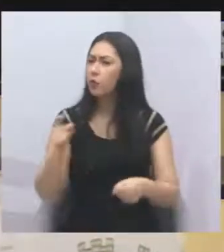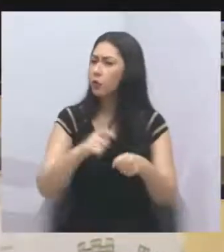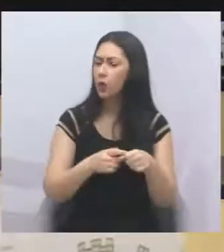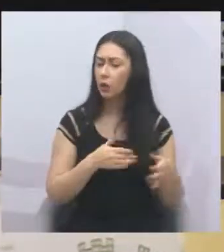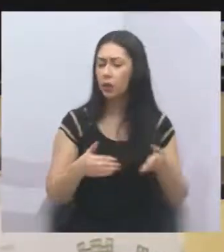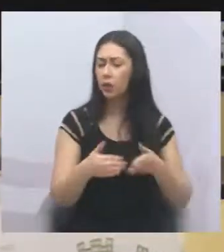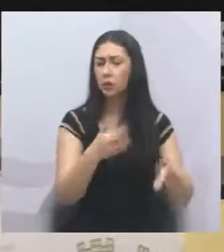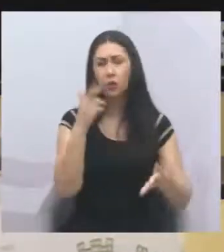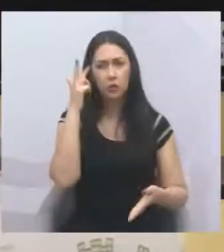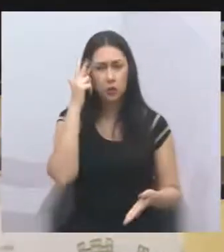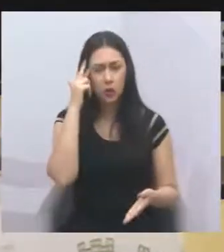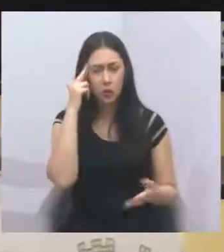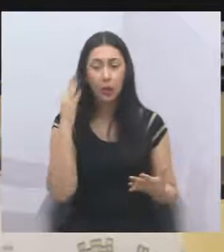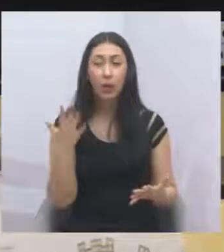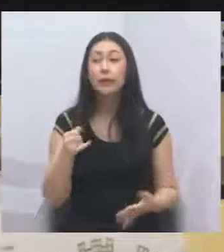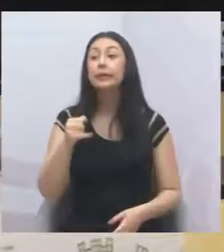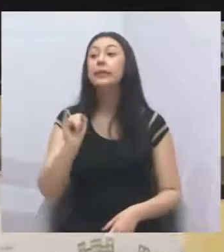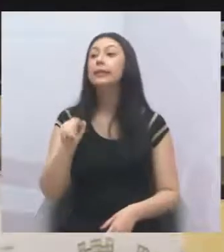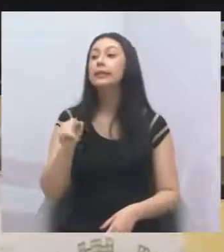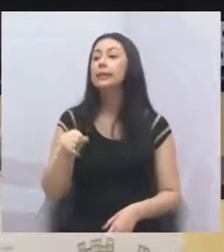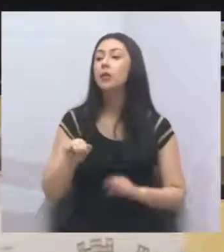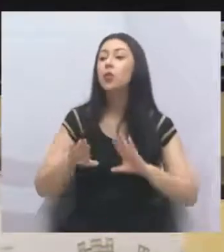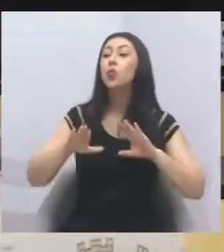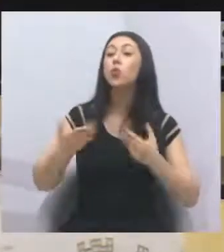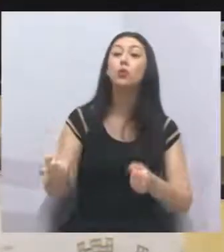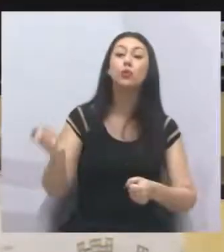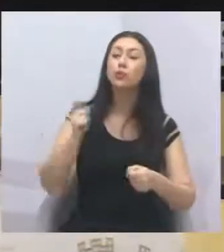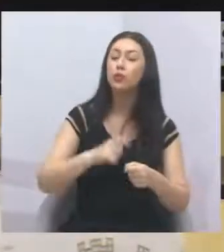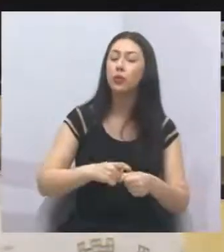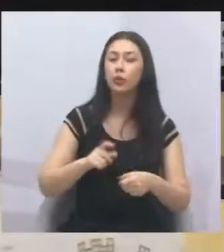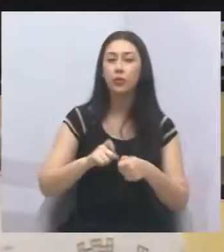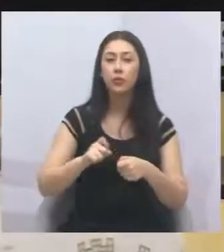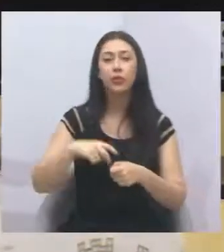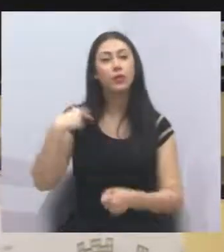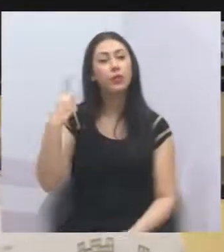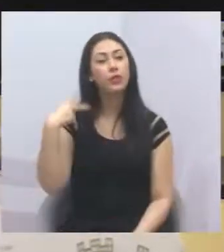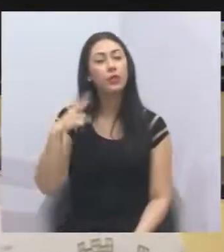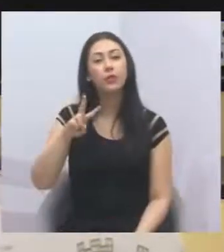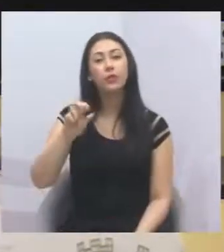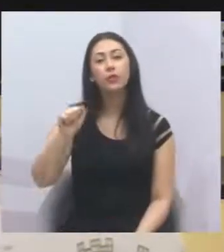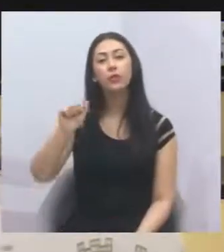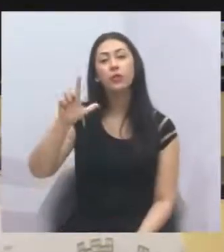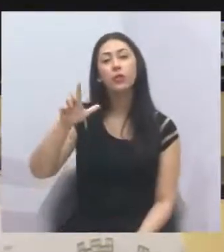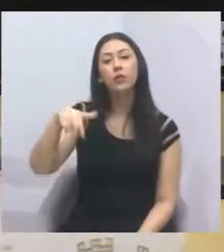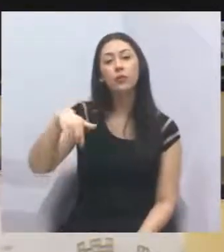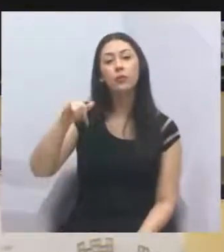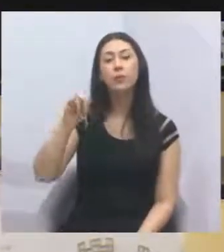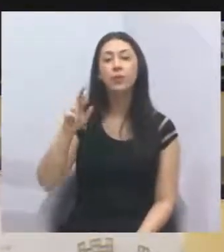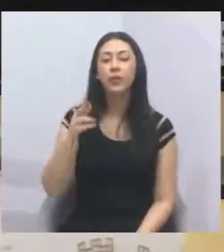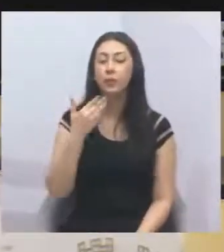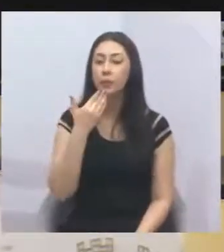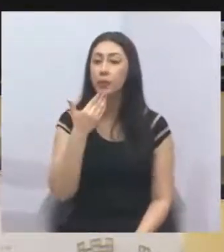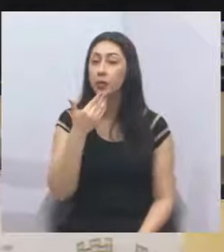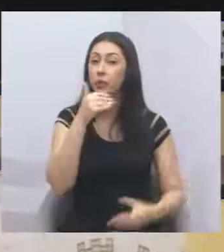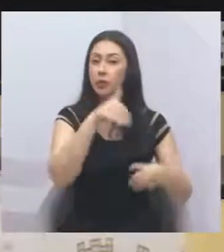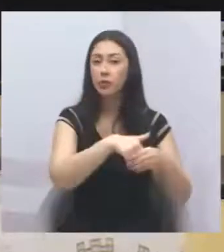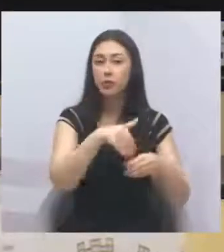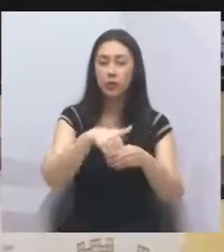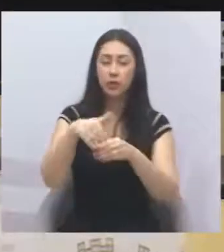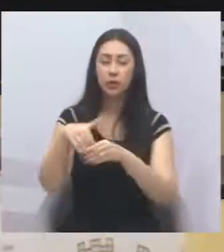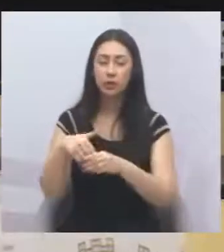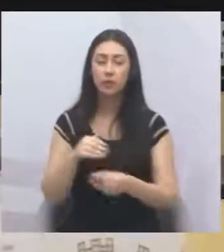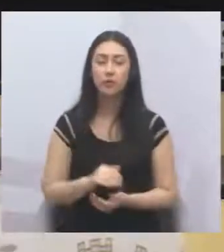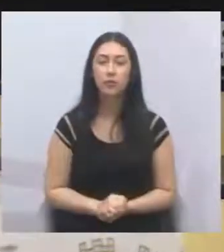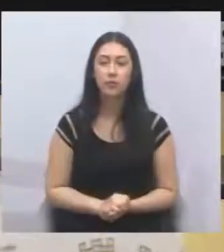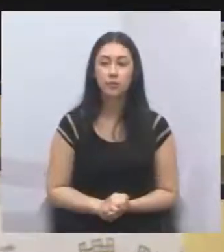SIM? Em caso positivo, qual a data prevista? A autoria, vereador Valmir do Parque Meia Lua. Foi pedido votação, senhor